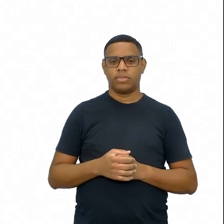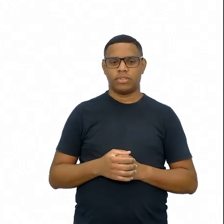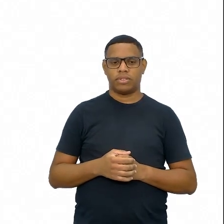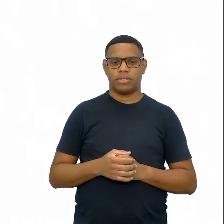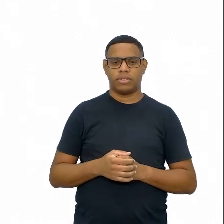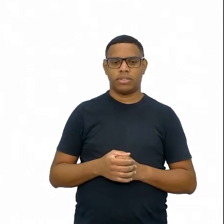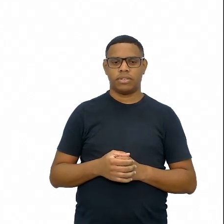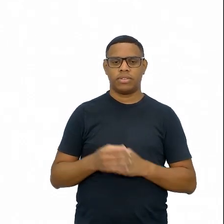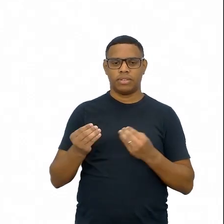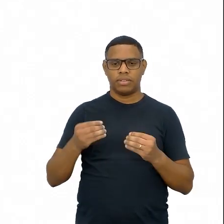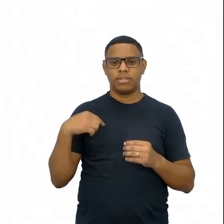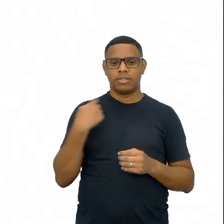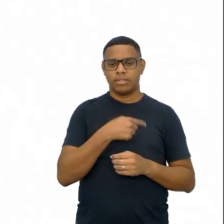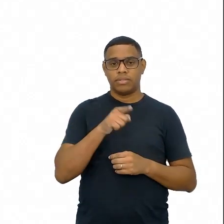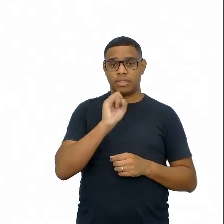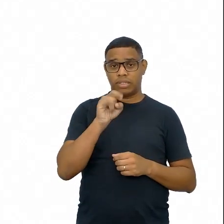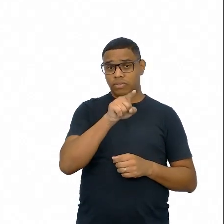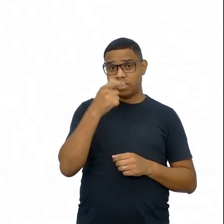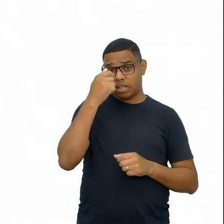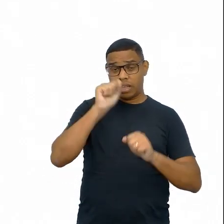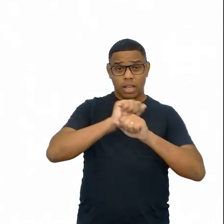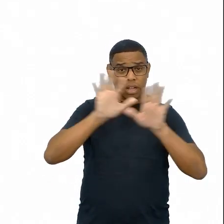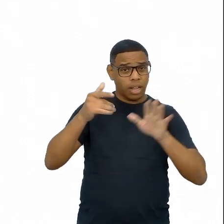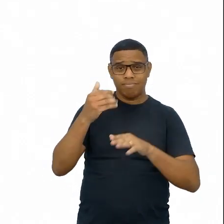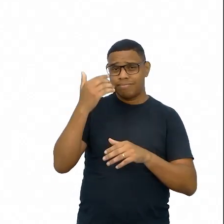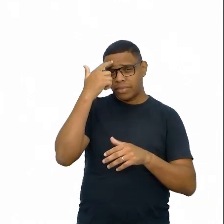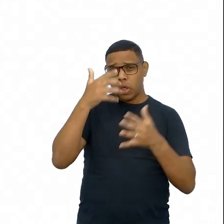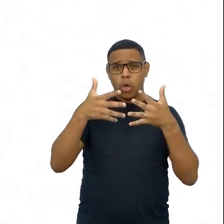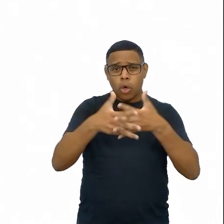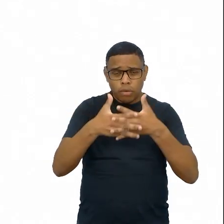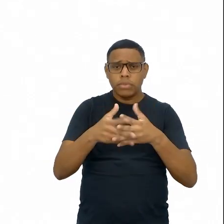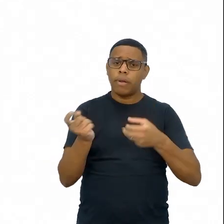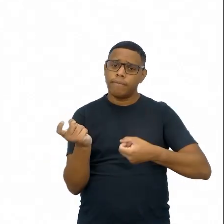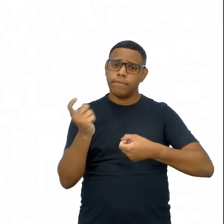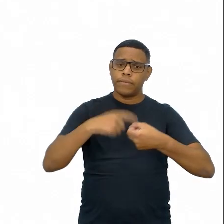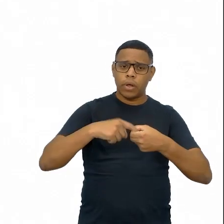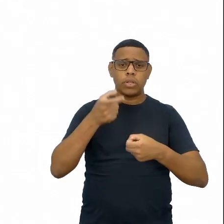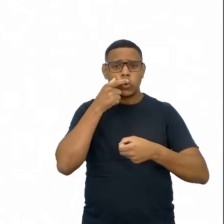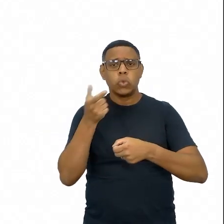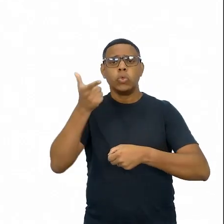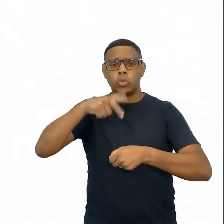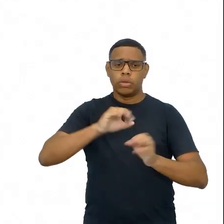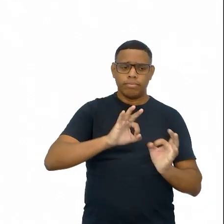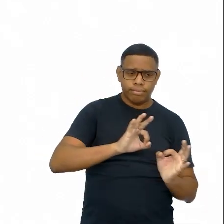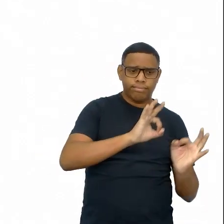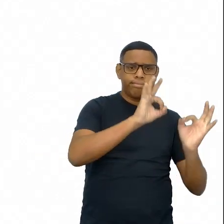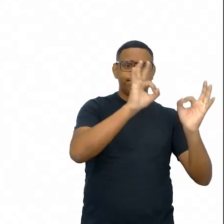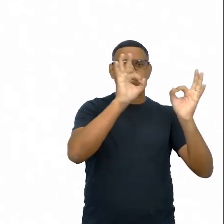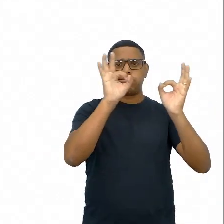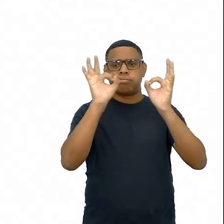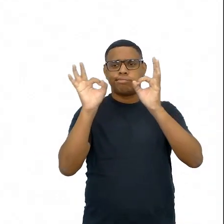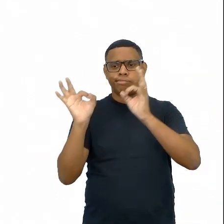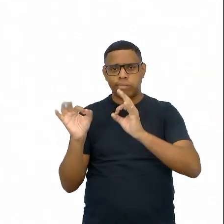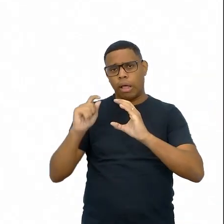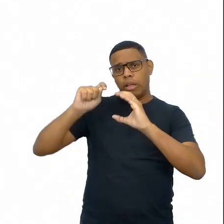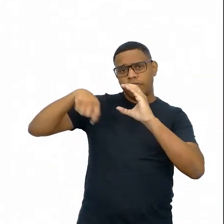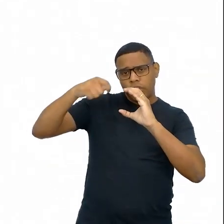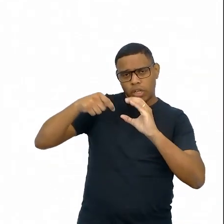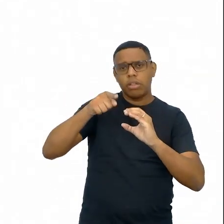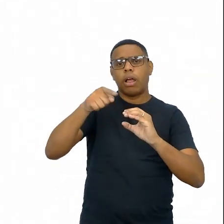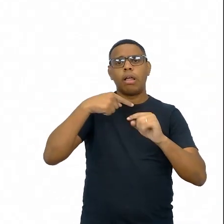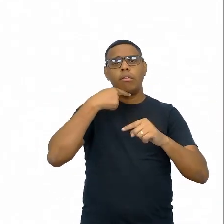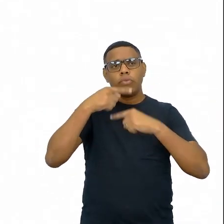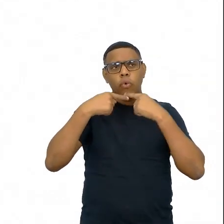importante, caso não tenha ficado claro, retome aí o vídeo, reveja, né, para a gente poder tirar as